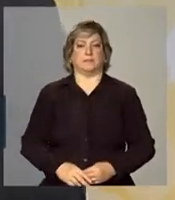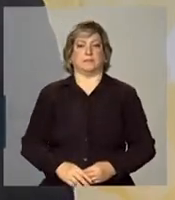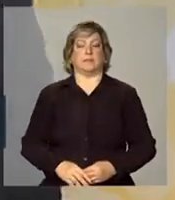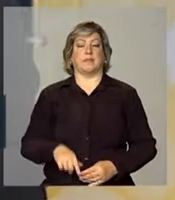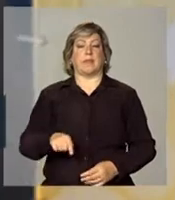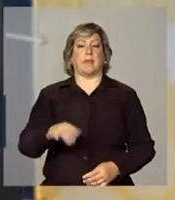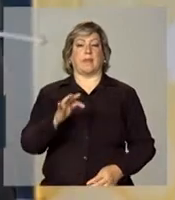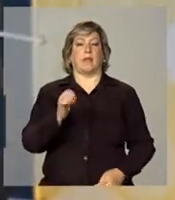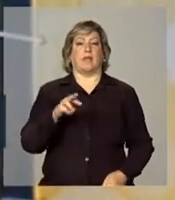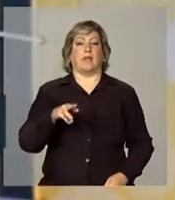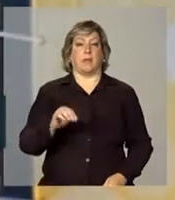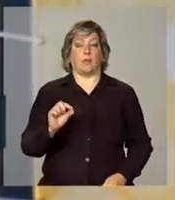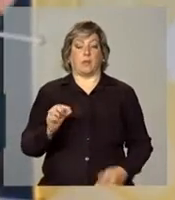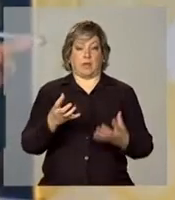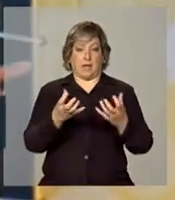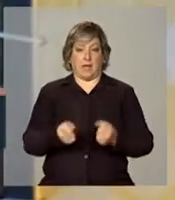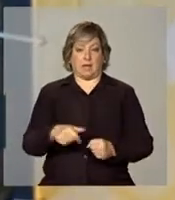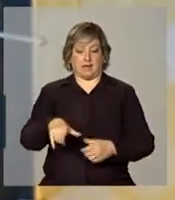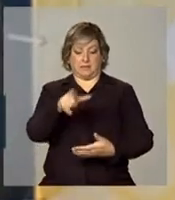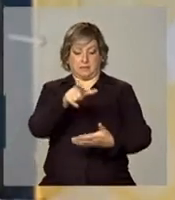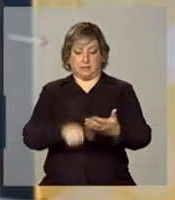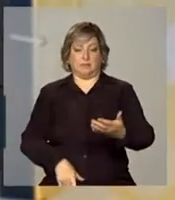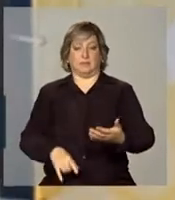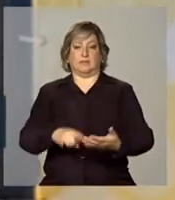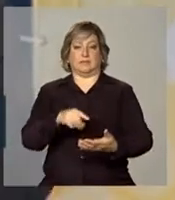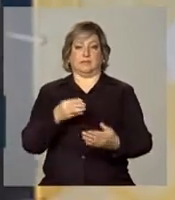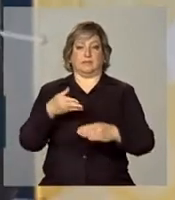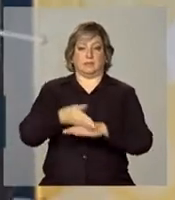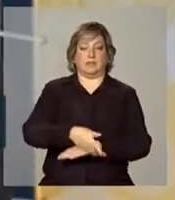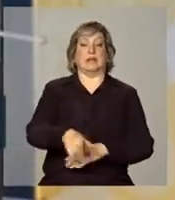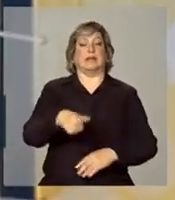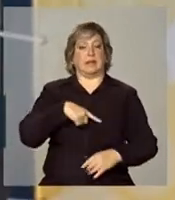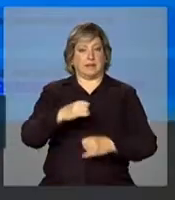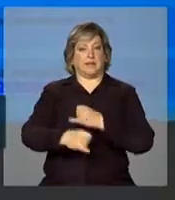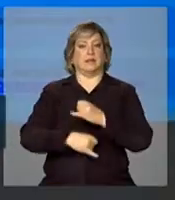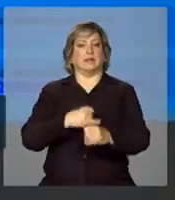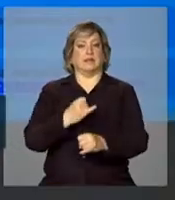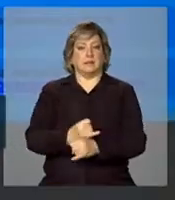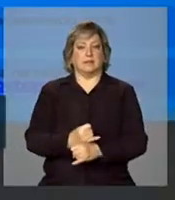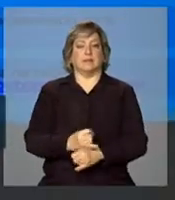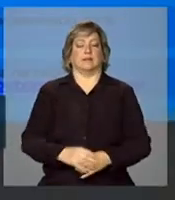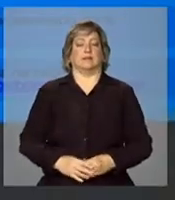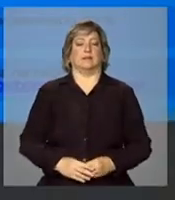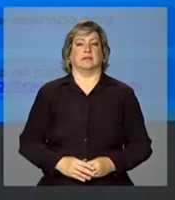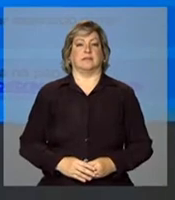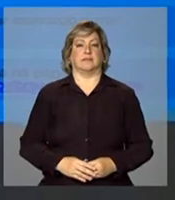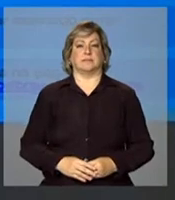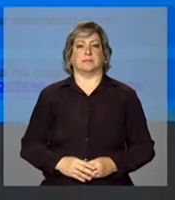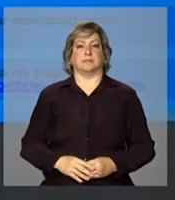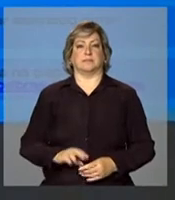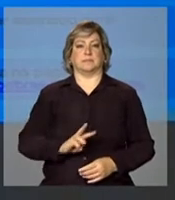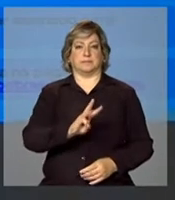é, né, um instrumento legal para ser assinado, para aderir ao programa, como falei, está disponível no site da internet,